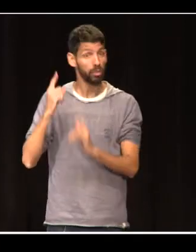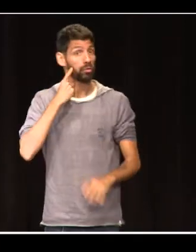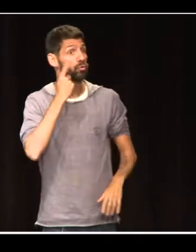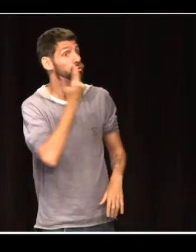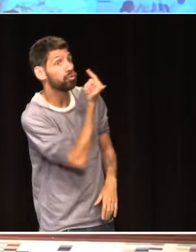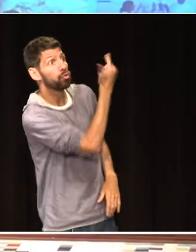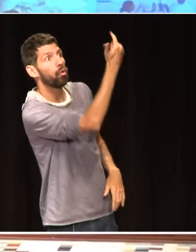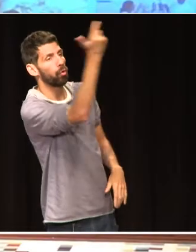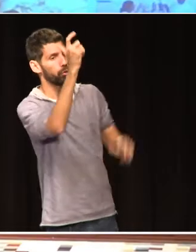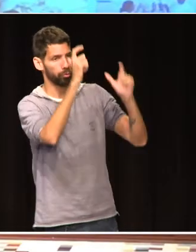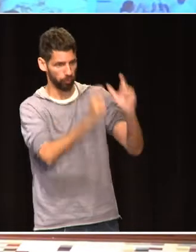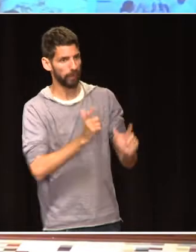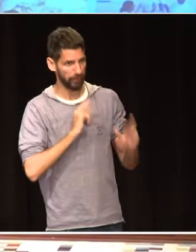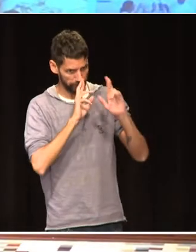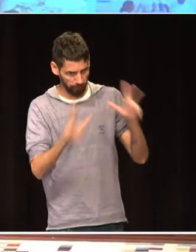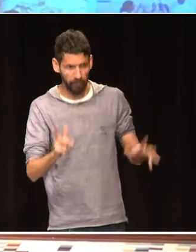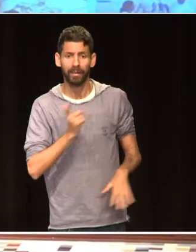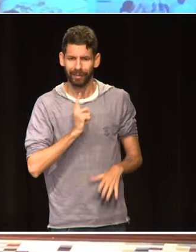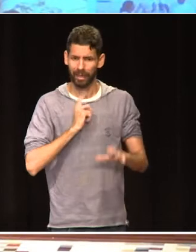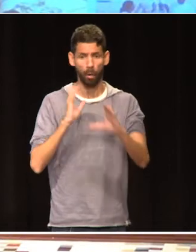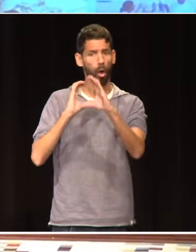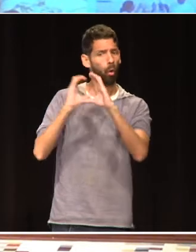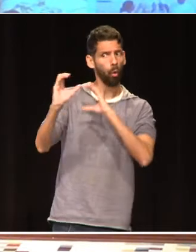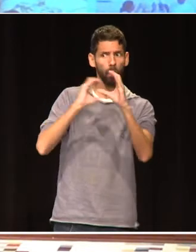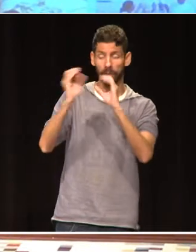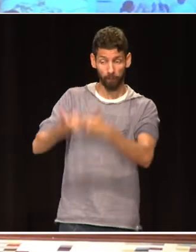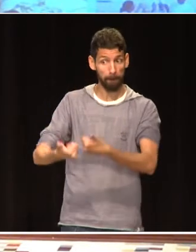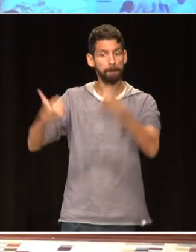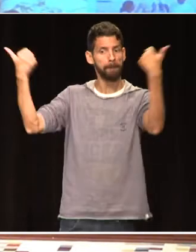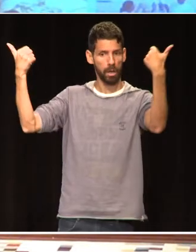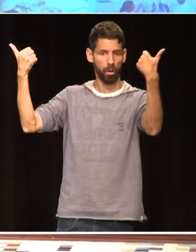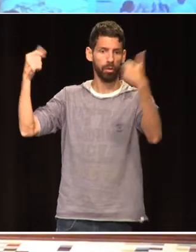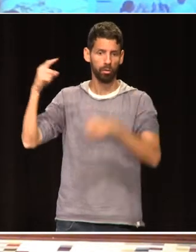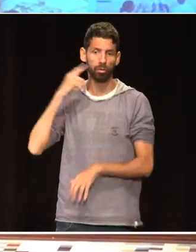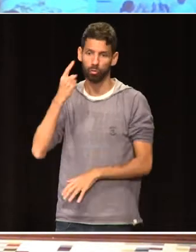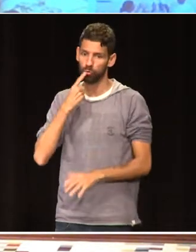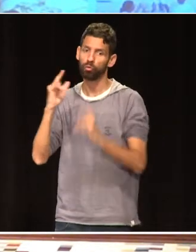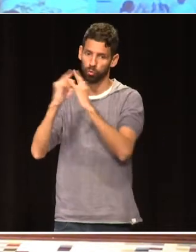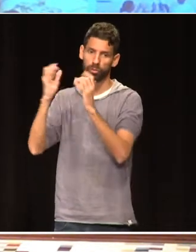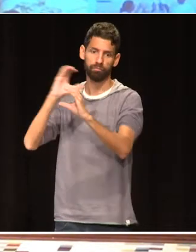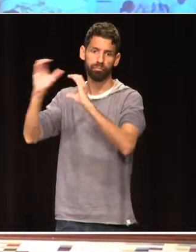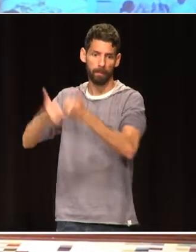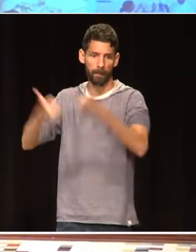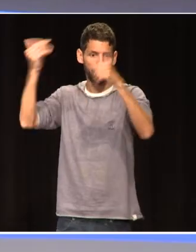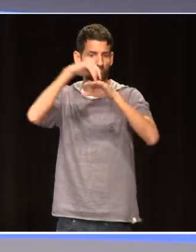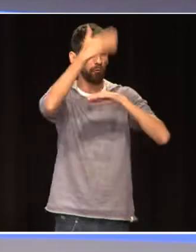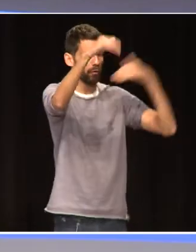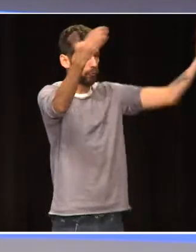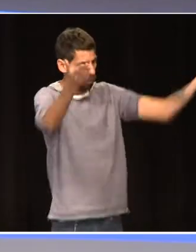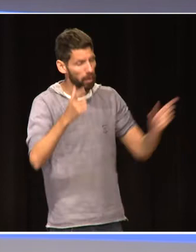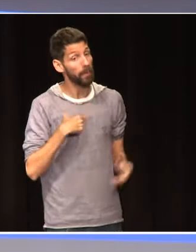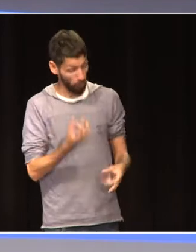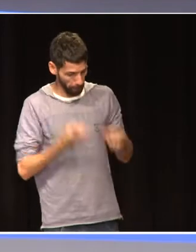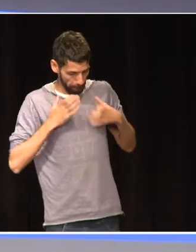outros locais. Existe uma comunicação muito melhor desses surdos do INES do que os demais. Pelo menos